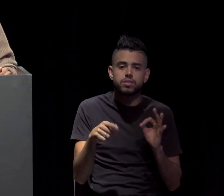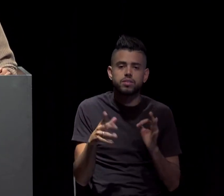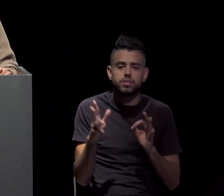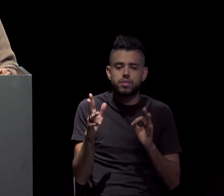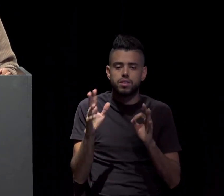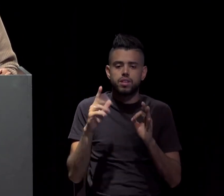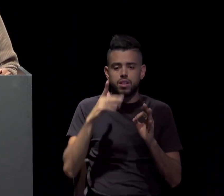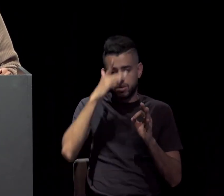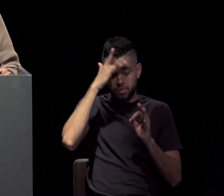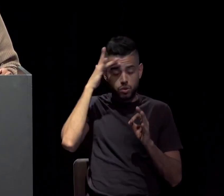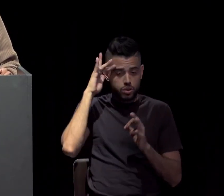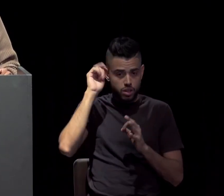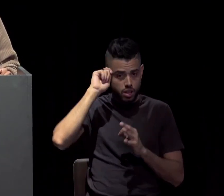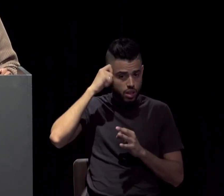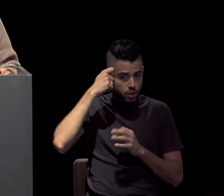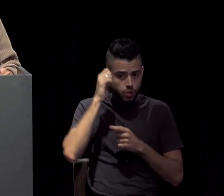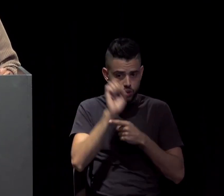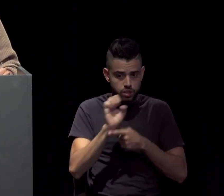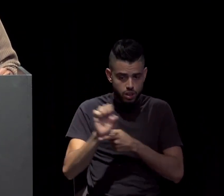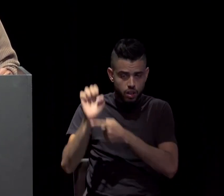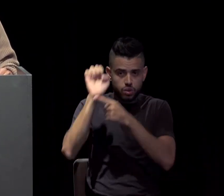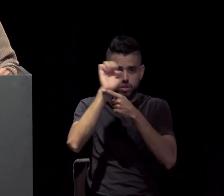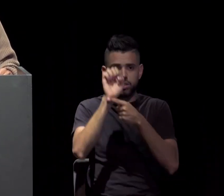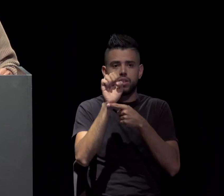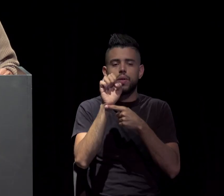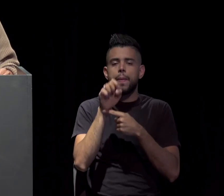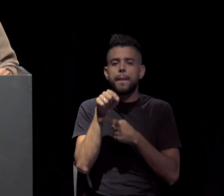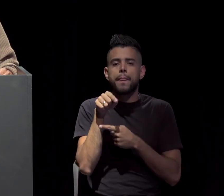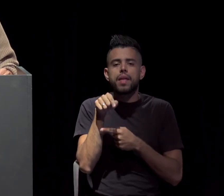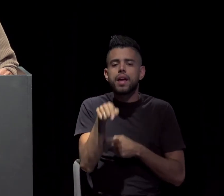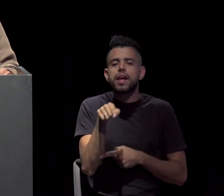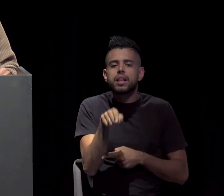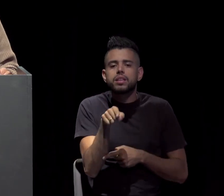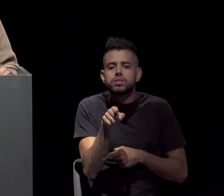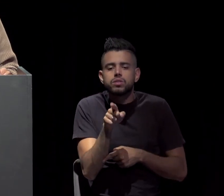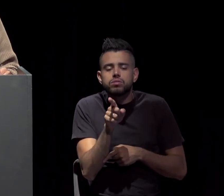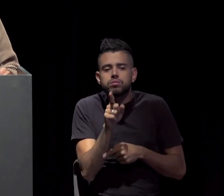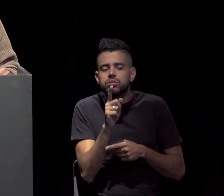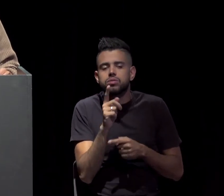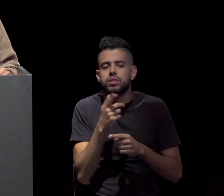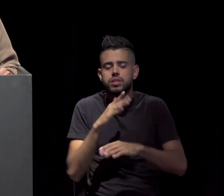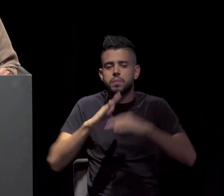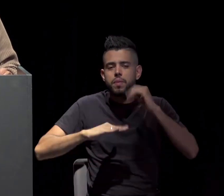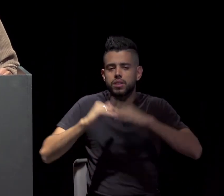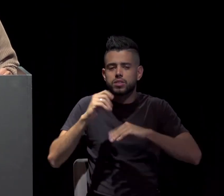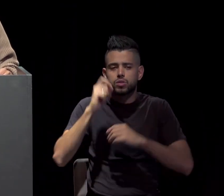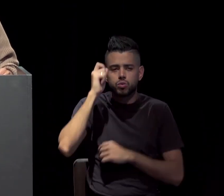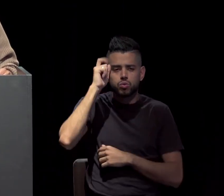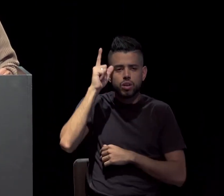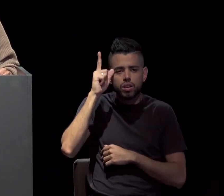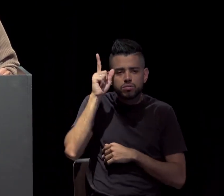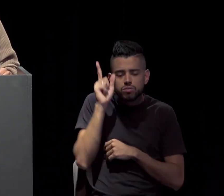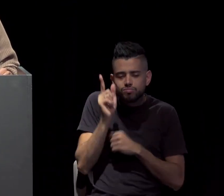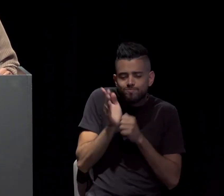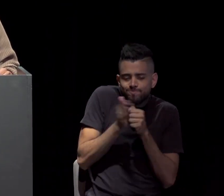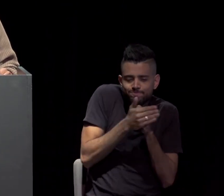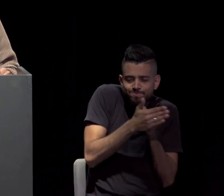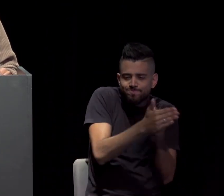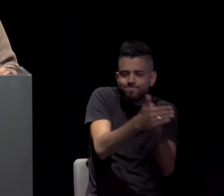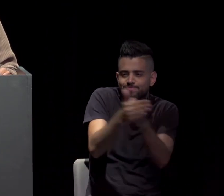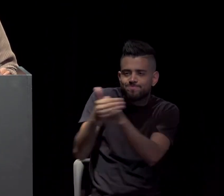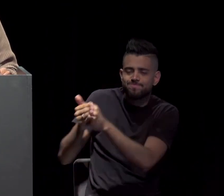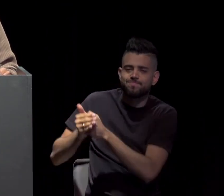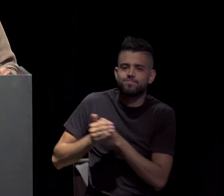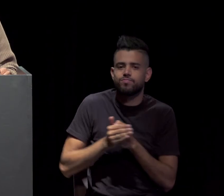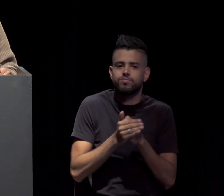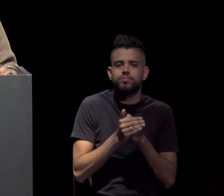as populações negras do Estado elas vão se miscuir nas outras práticas culturais, mas vão reservar algumas